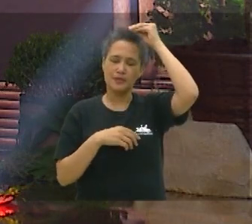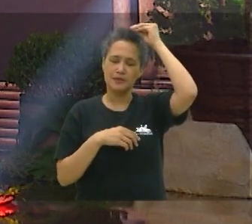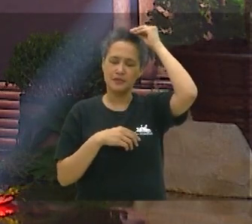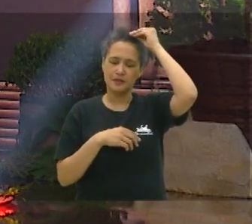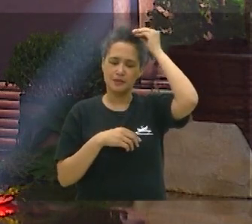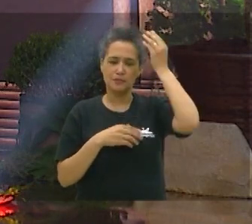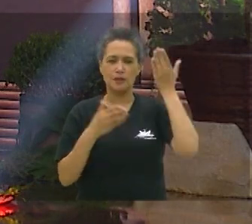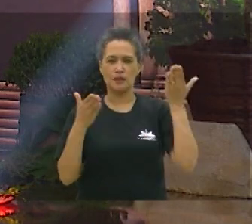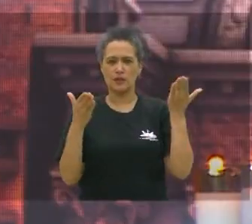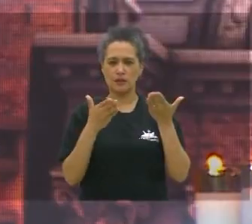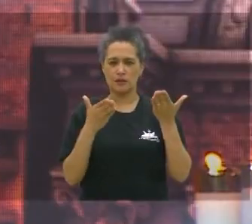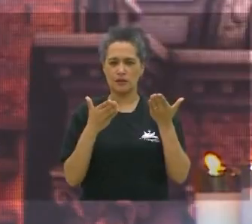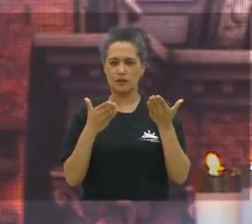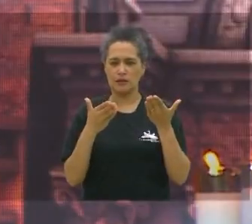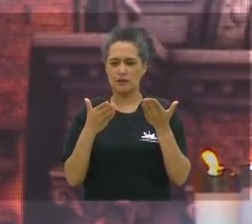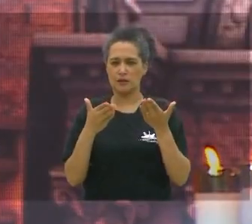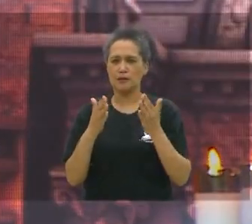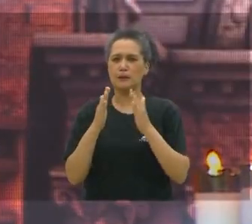nesse momento você pedisse